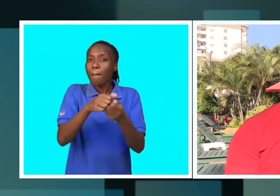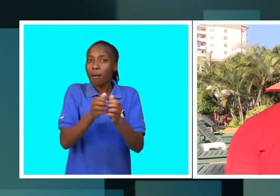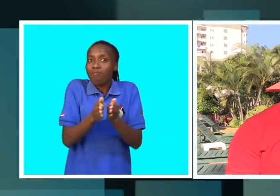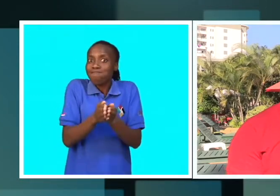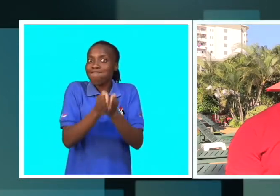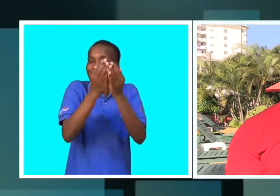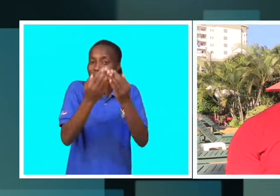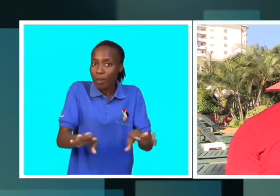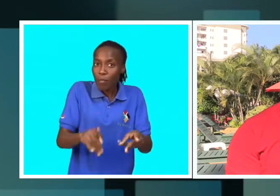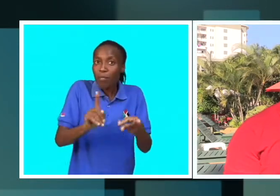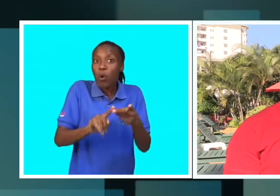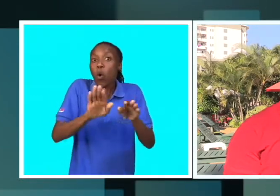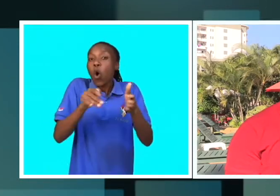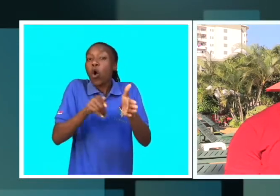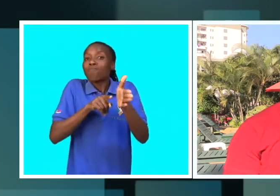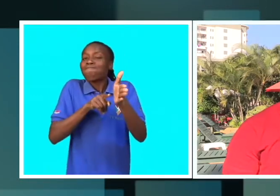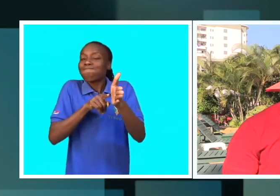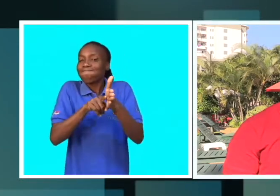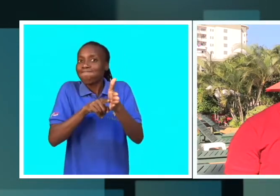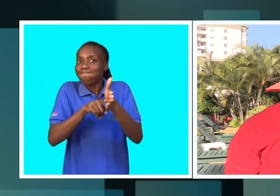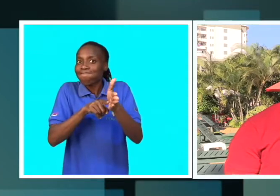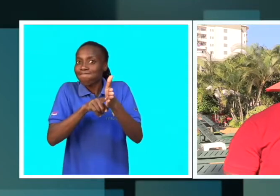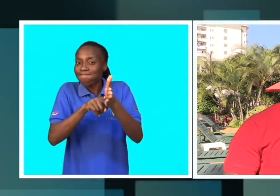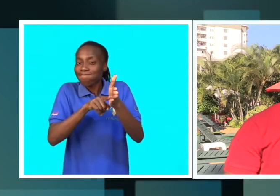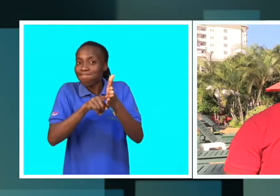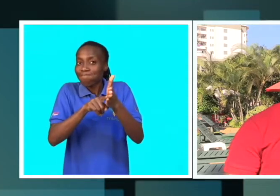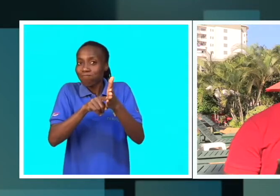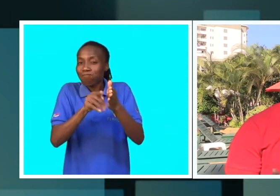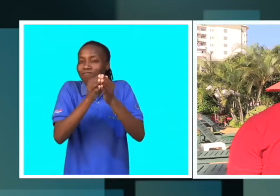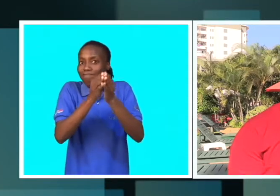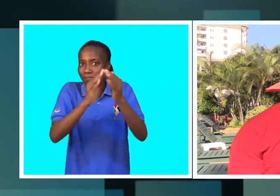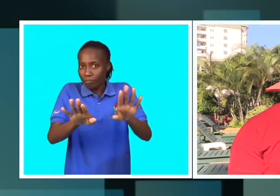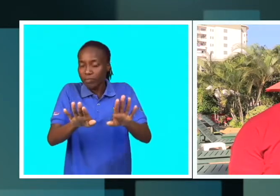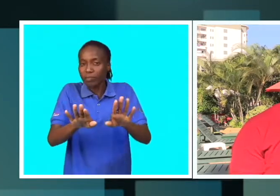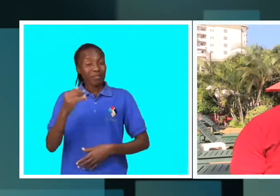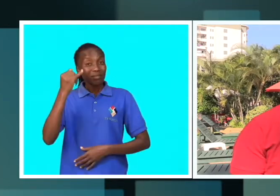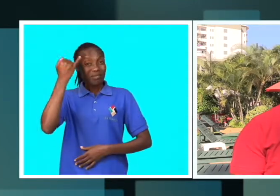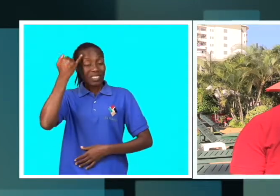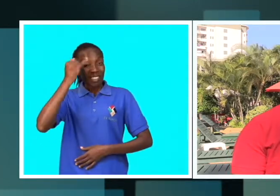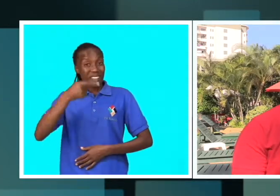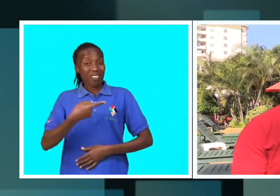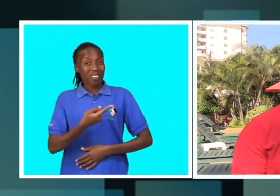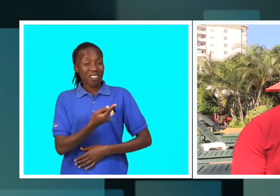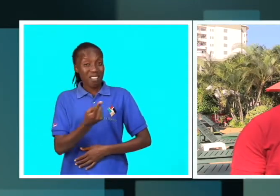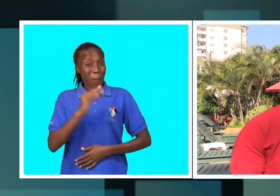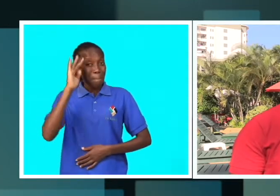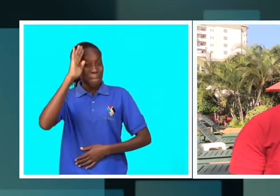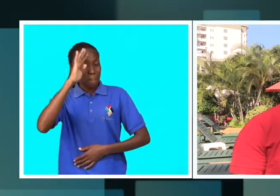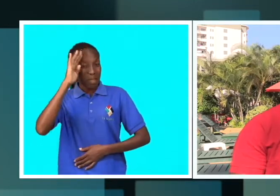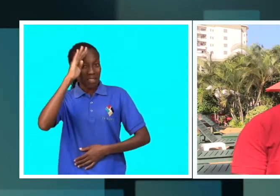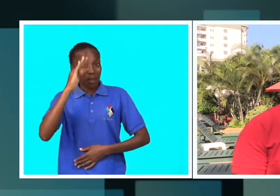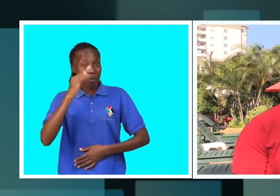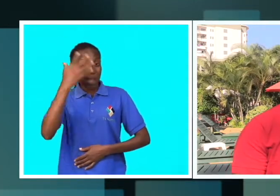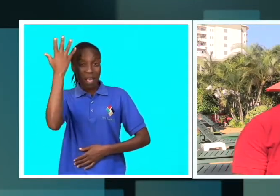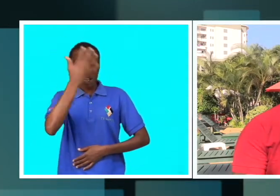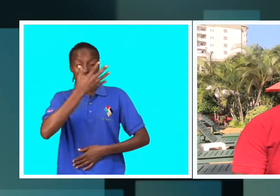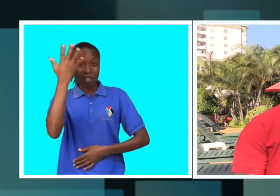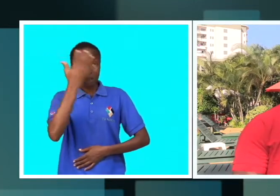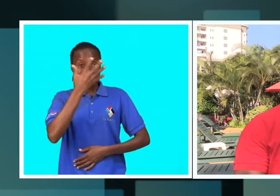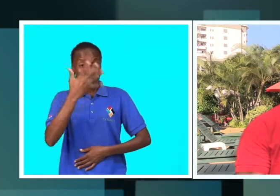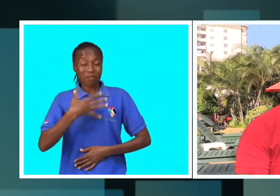obscurantismo ou das práticas mágicas. A crença de que eles